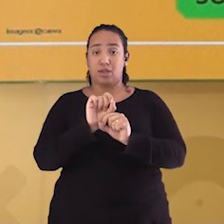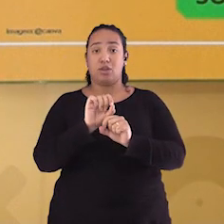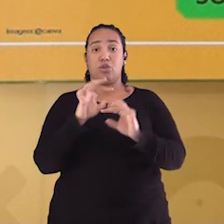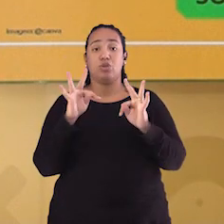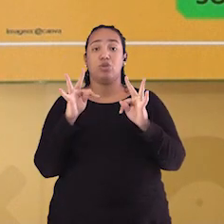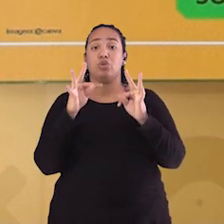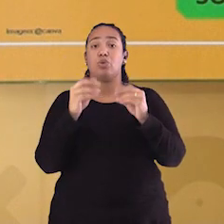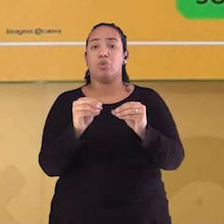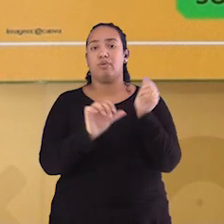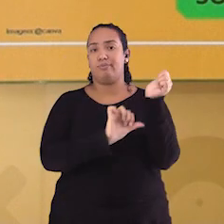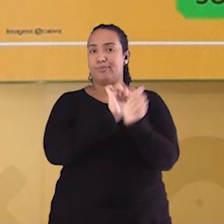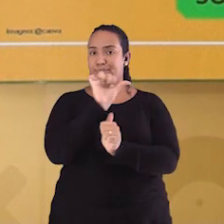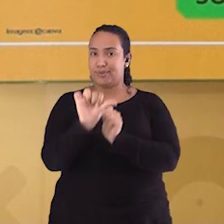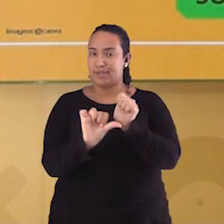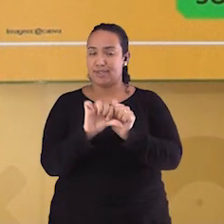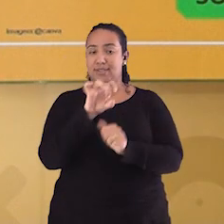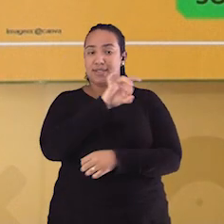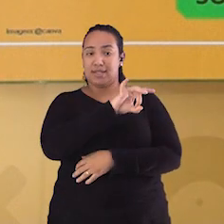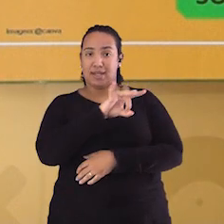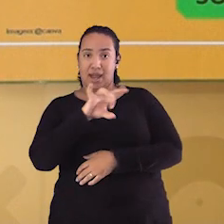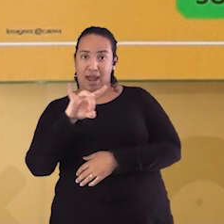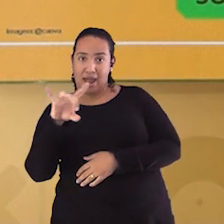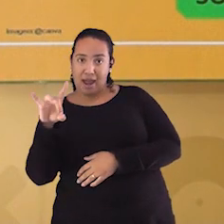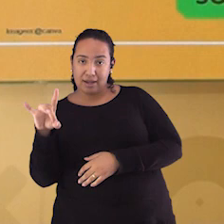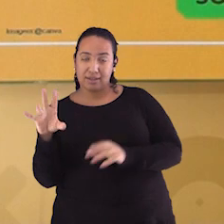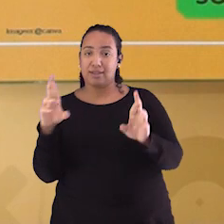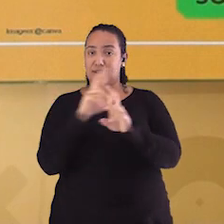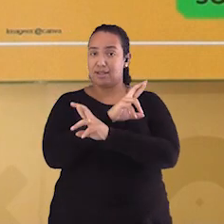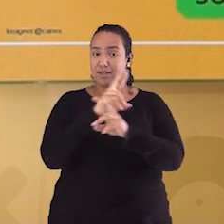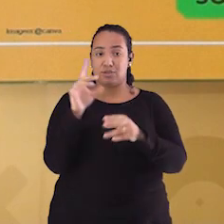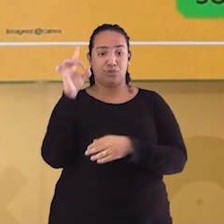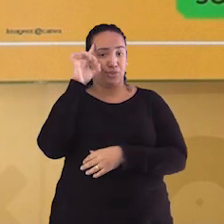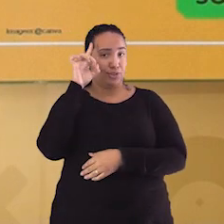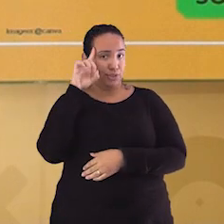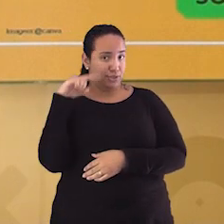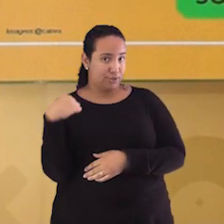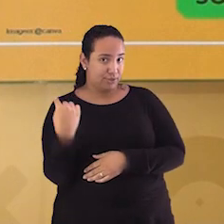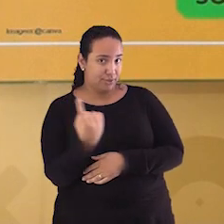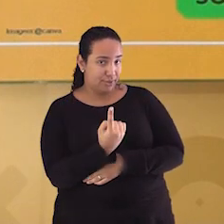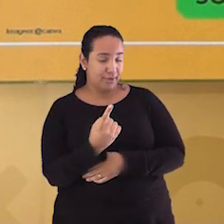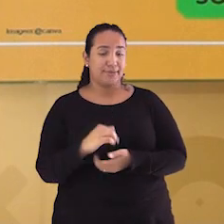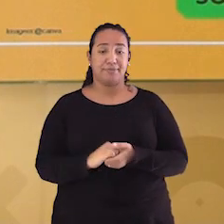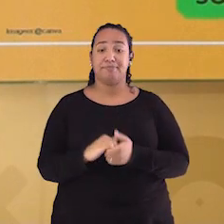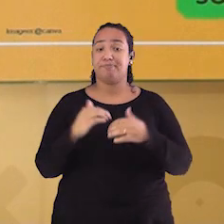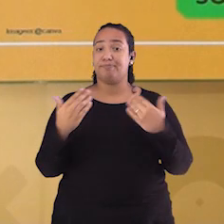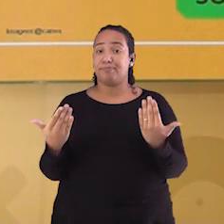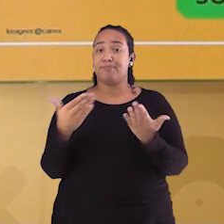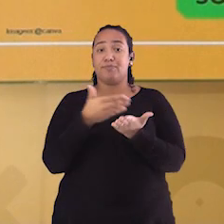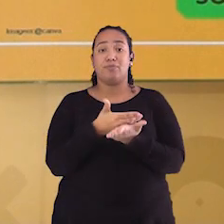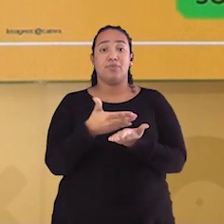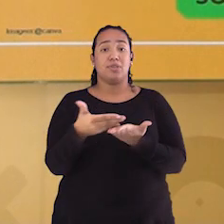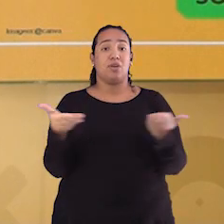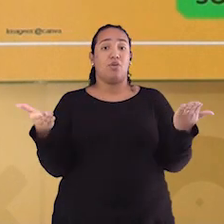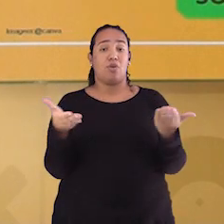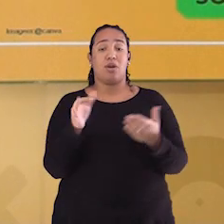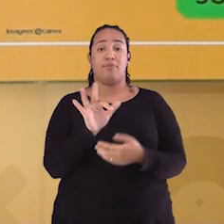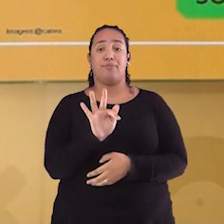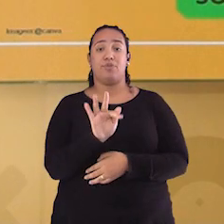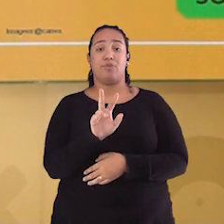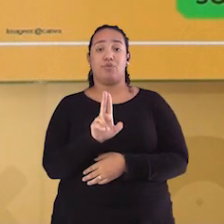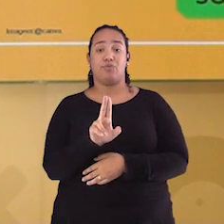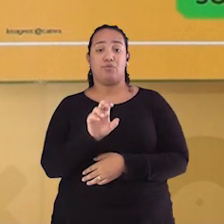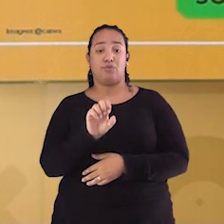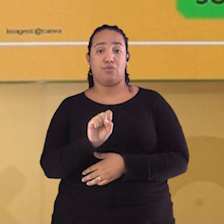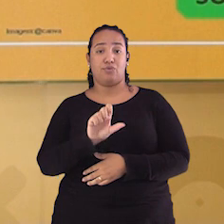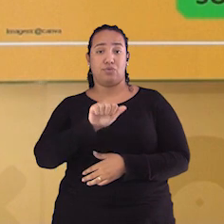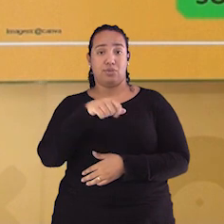conhecer todas de forma individual, relacionando sempre com o nosso cotidiano. Começaremos pela fusão, que é